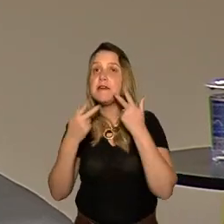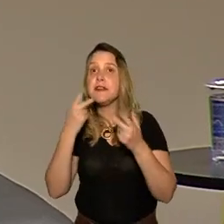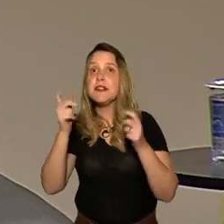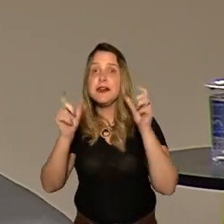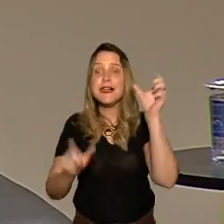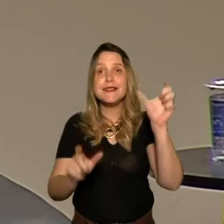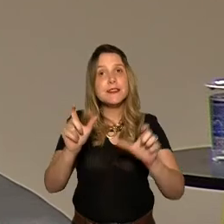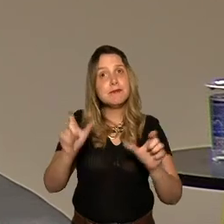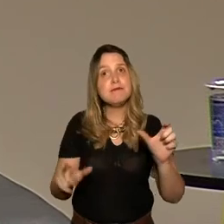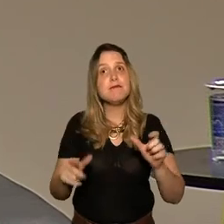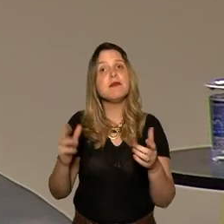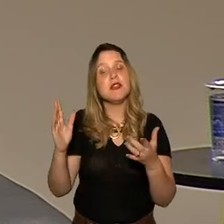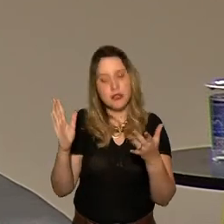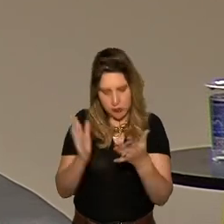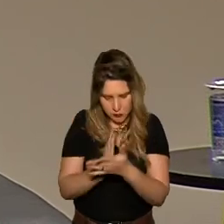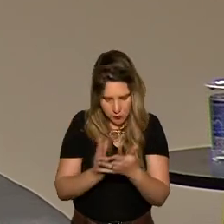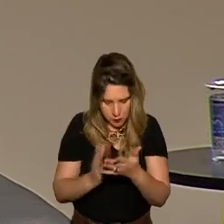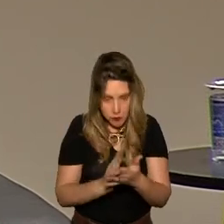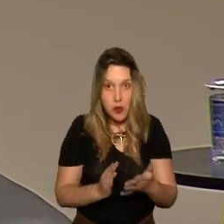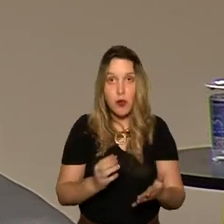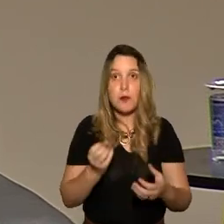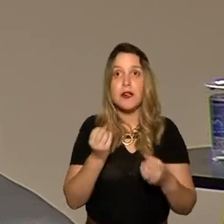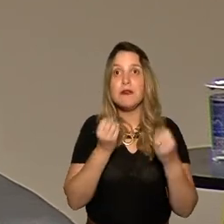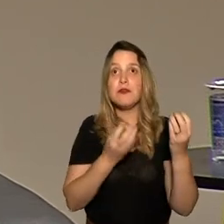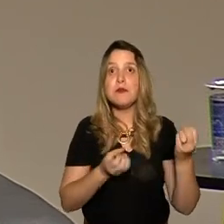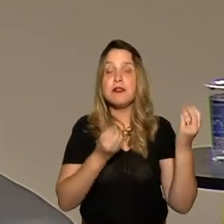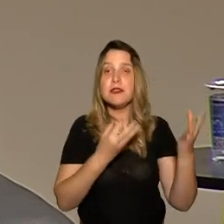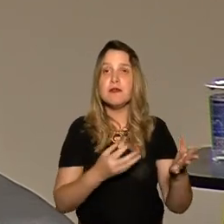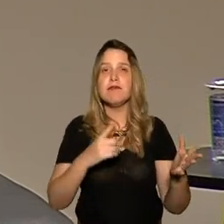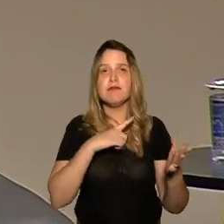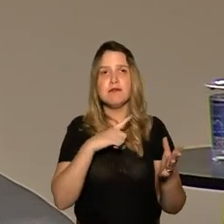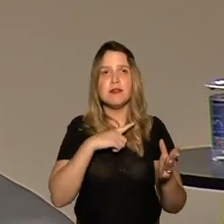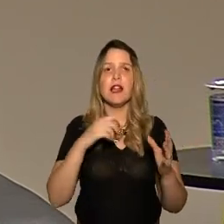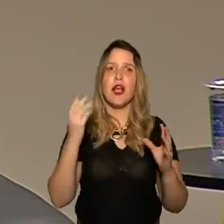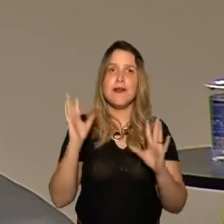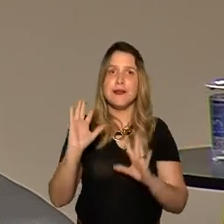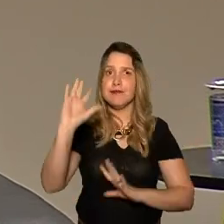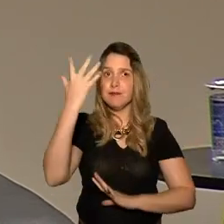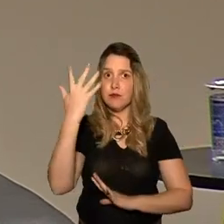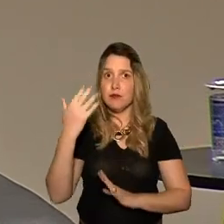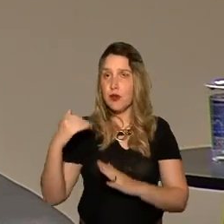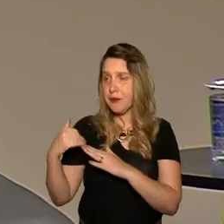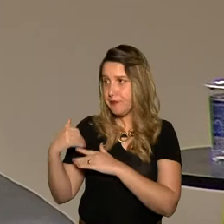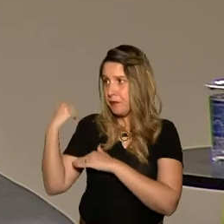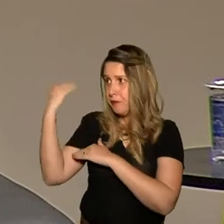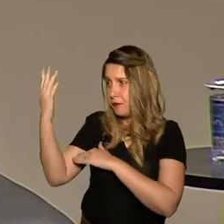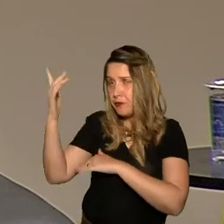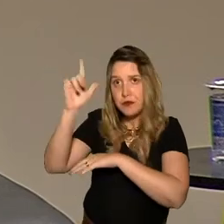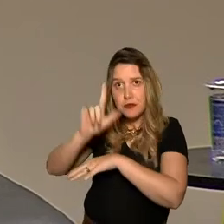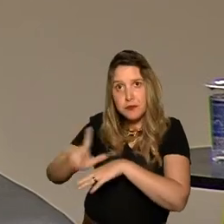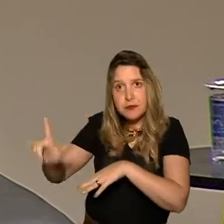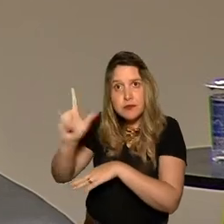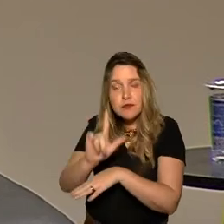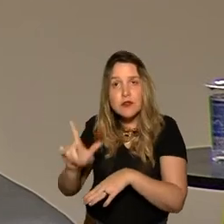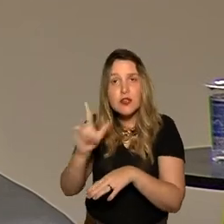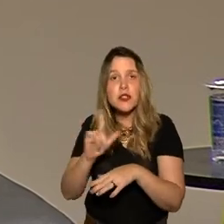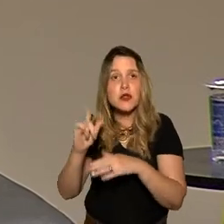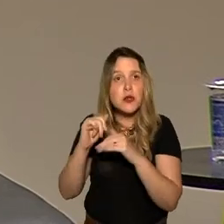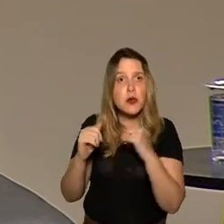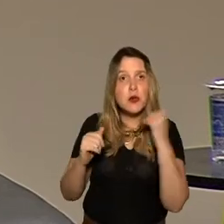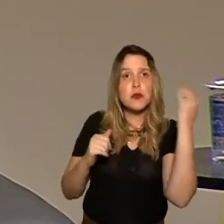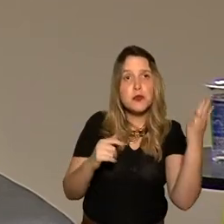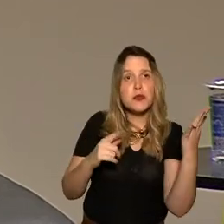sobretudo de educação não formal né que acontece fora de uma lógica curricular embora